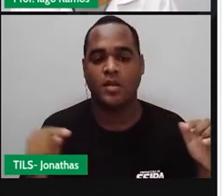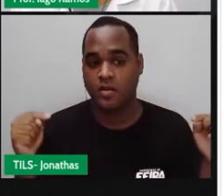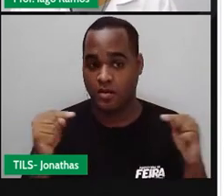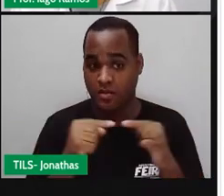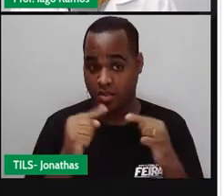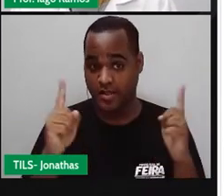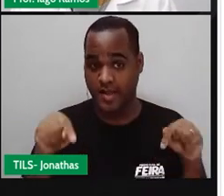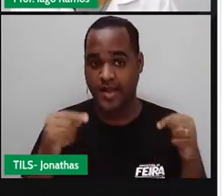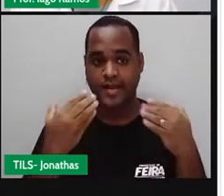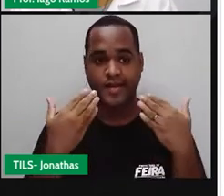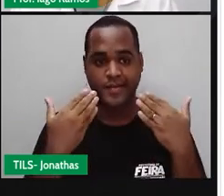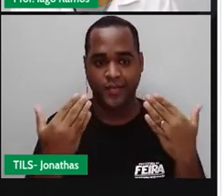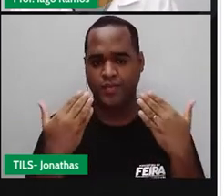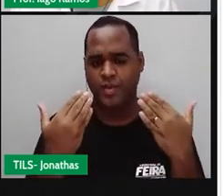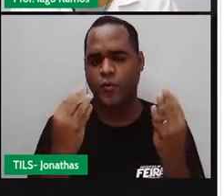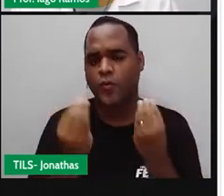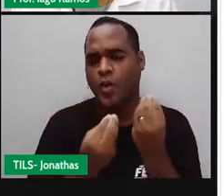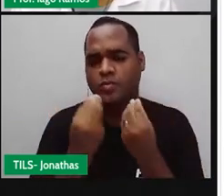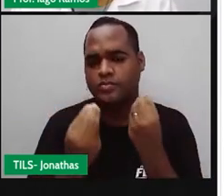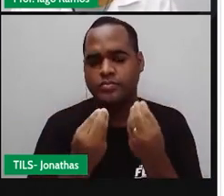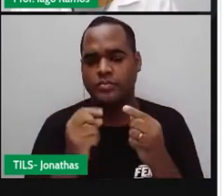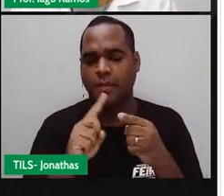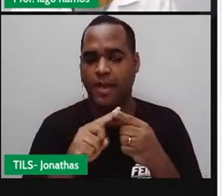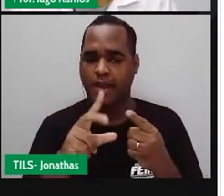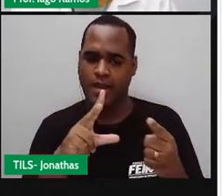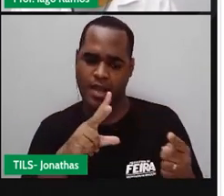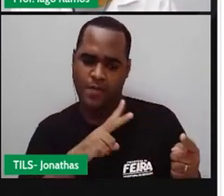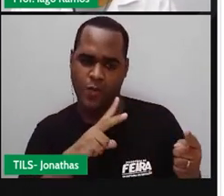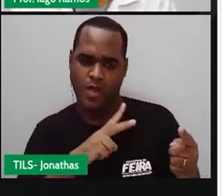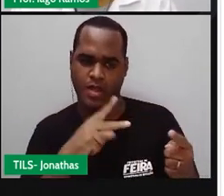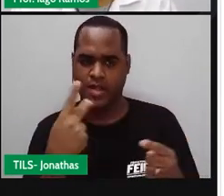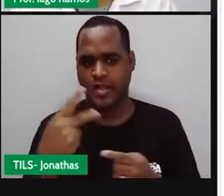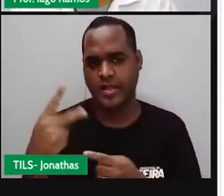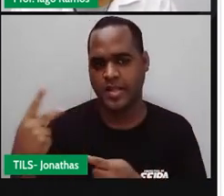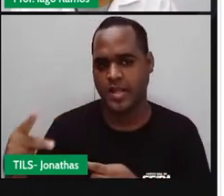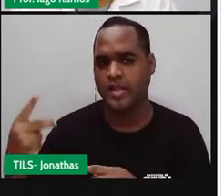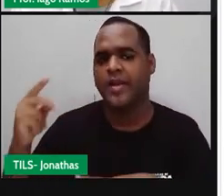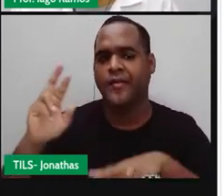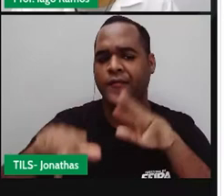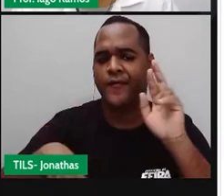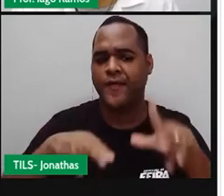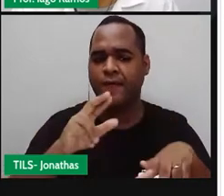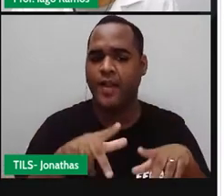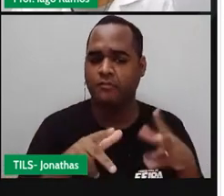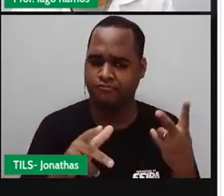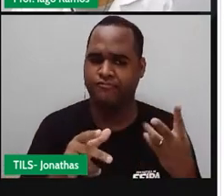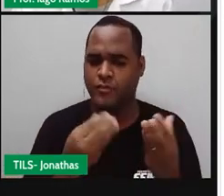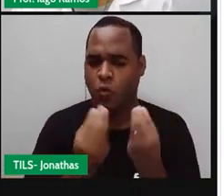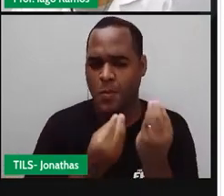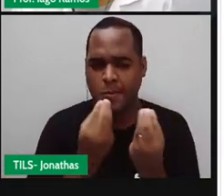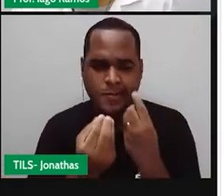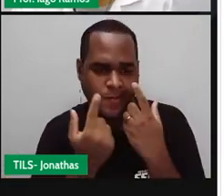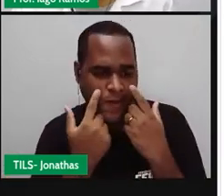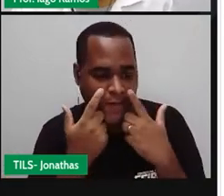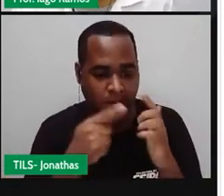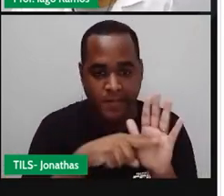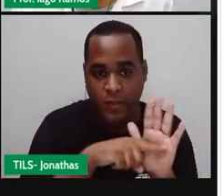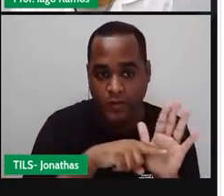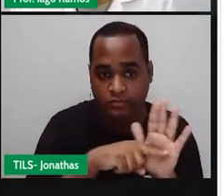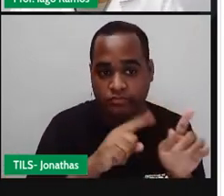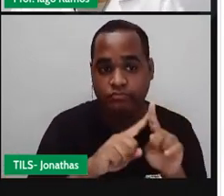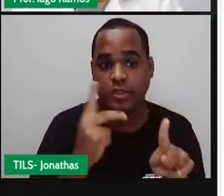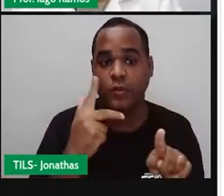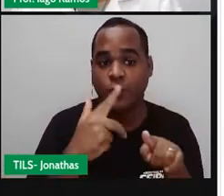pode ser representado de uma forma muito particular então por exemplo quando a gente analisa a quantidade de